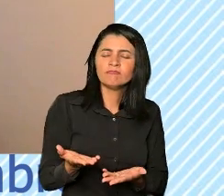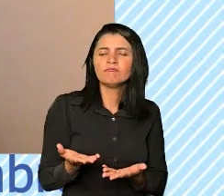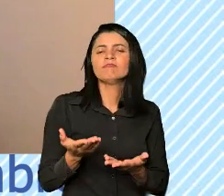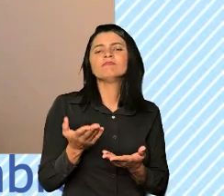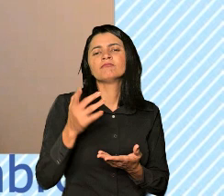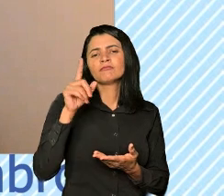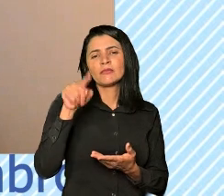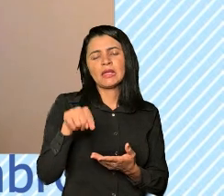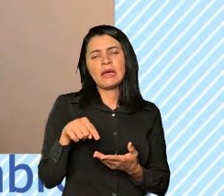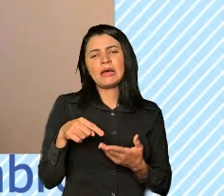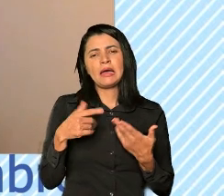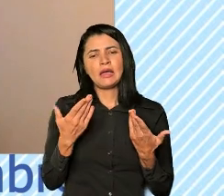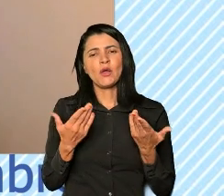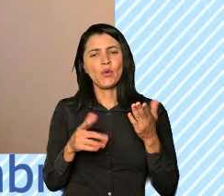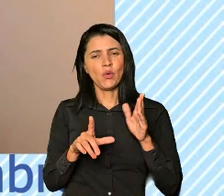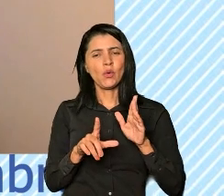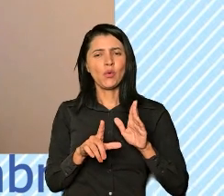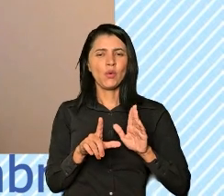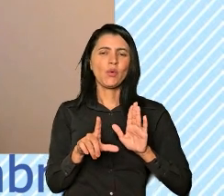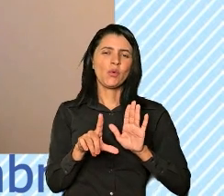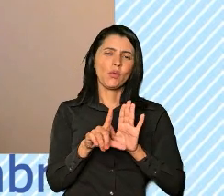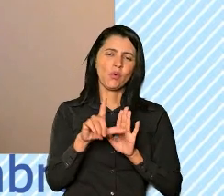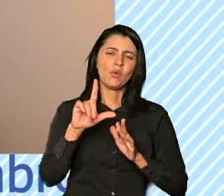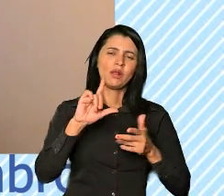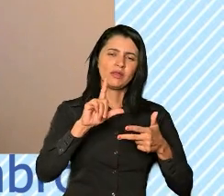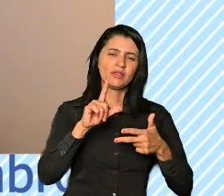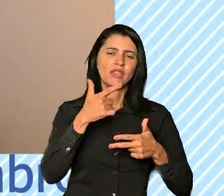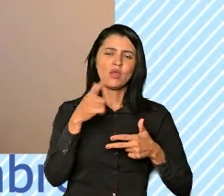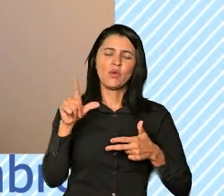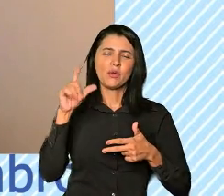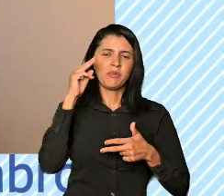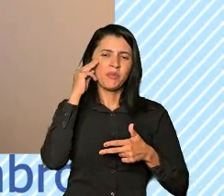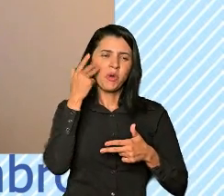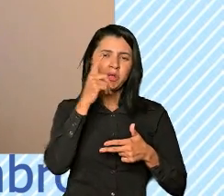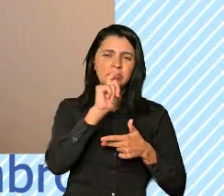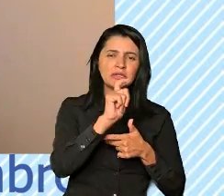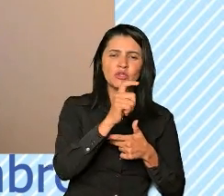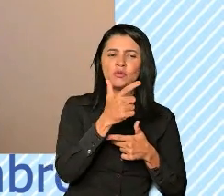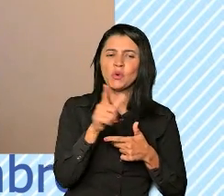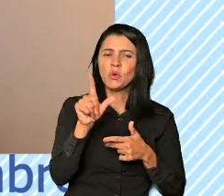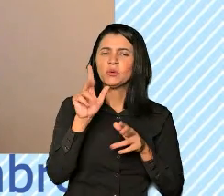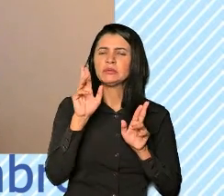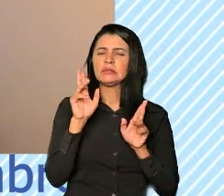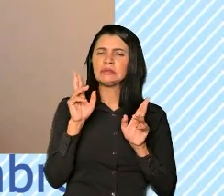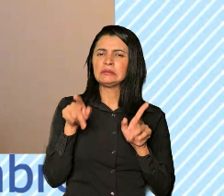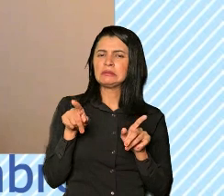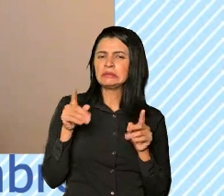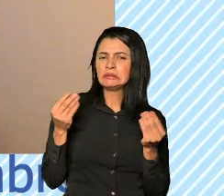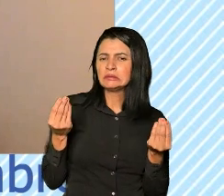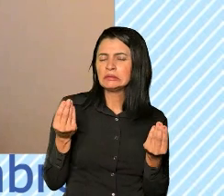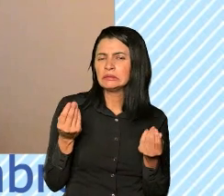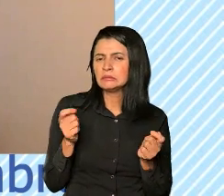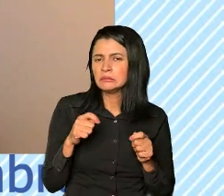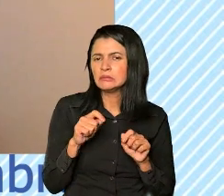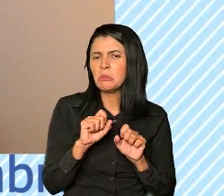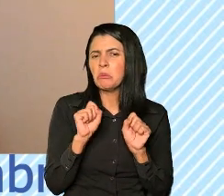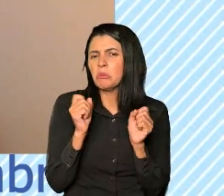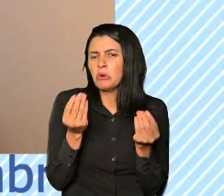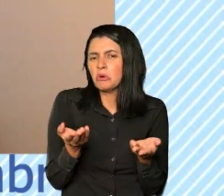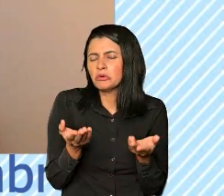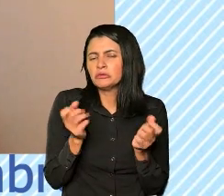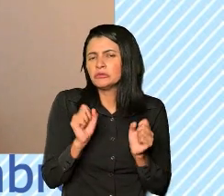aí o legislativo tem outra memória oficial e o executivo tem outra memória oficial. Será que a gente Um podia? embate de